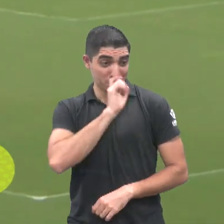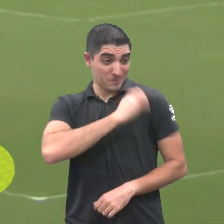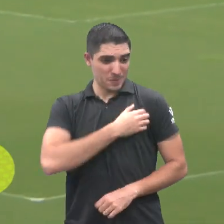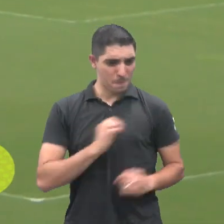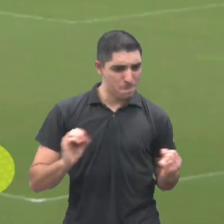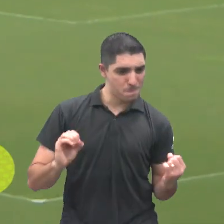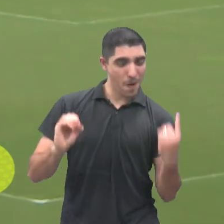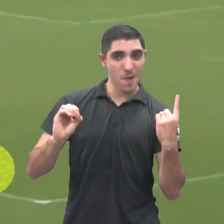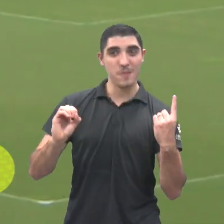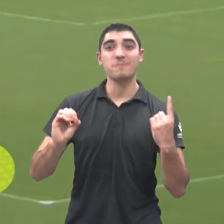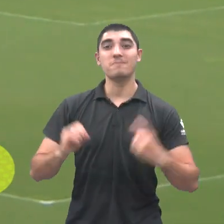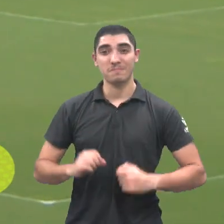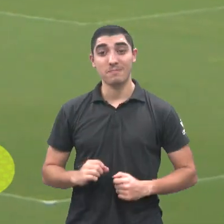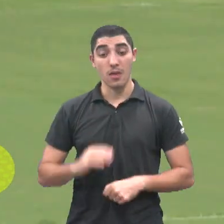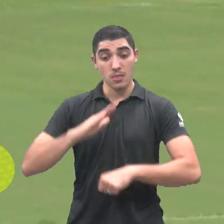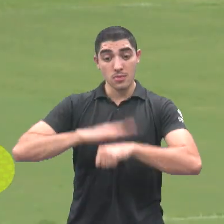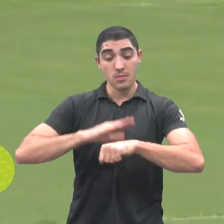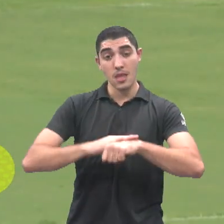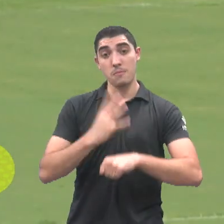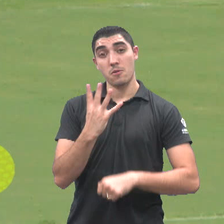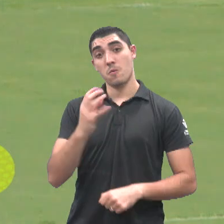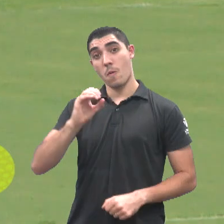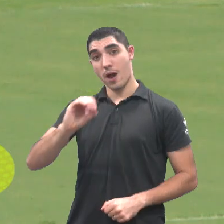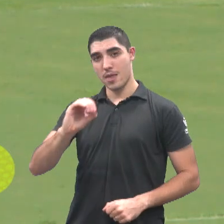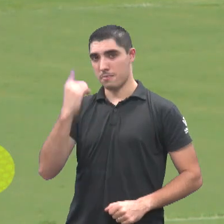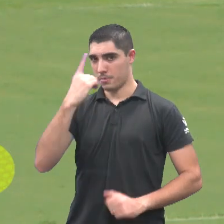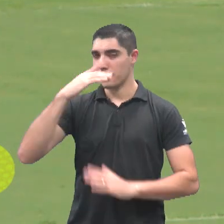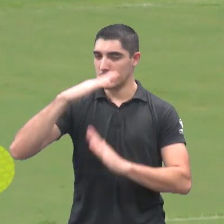0, aos 40 do primeiro tempo.